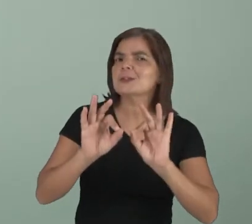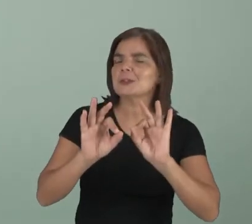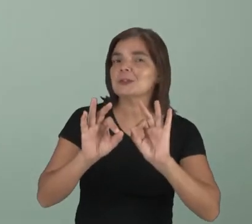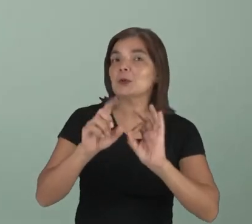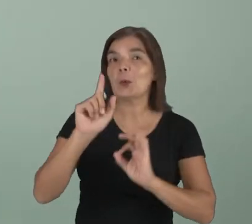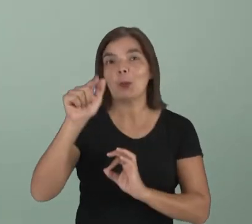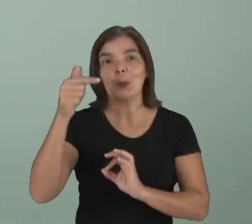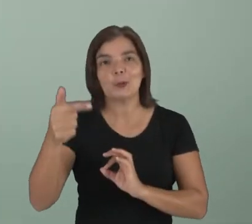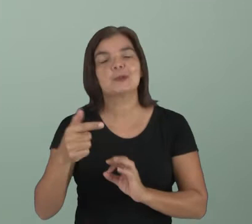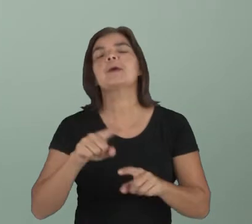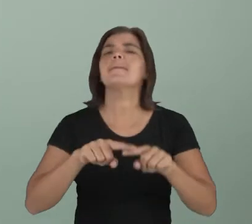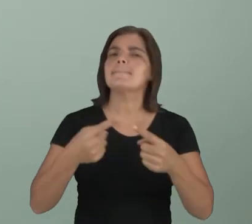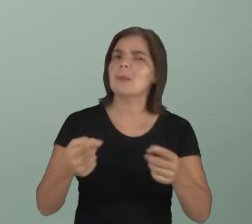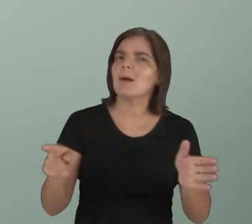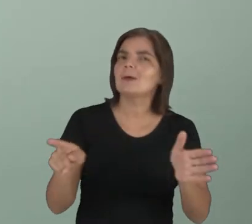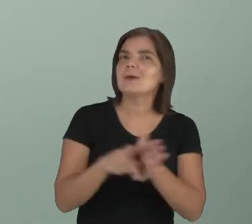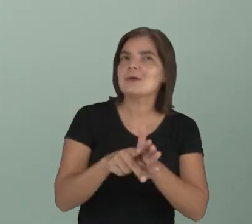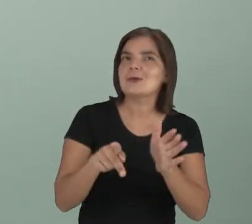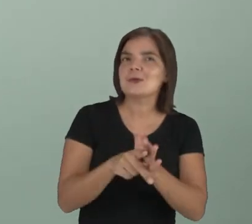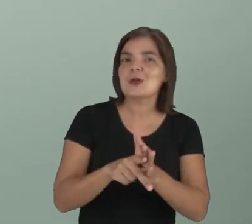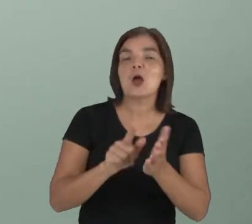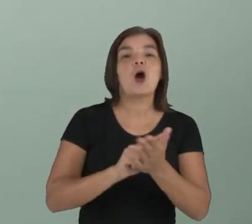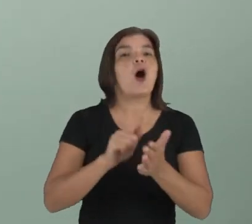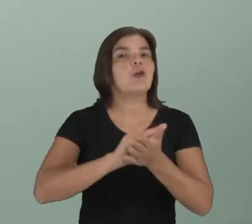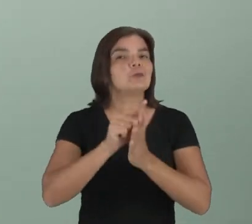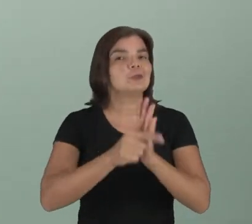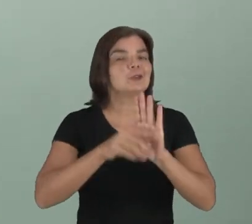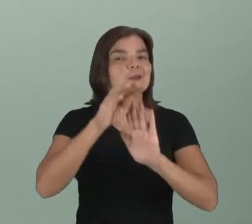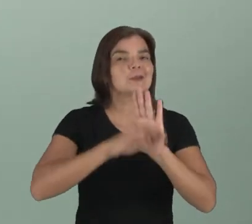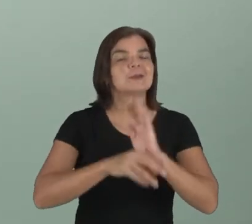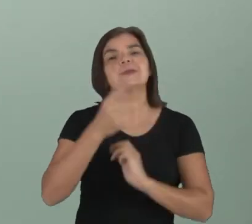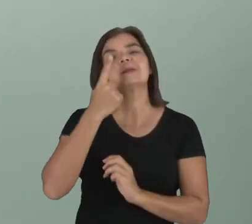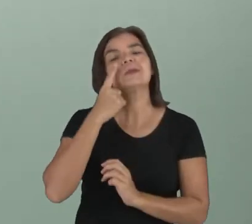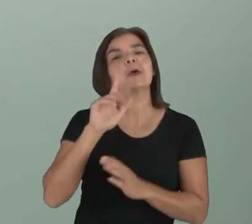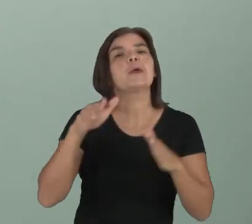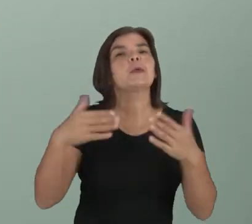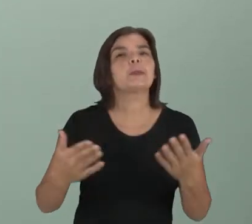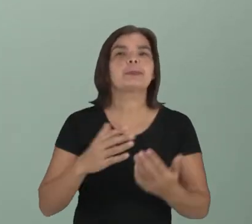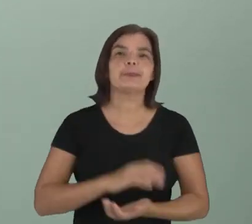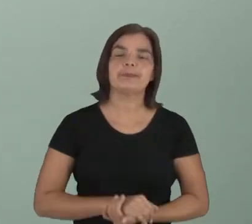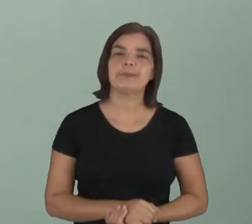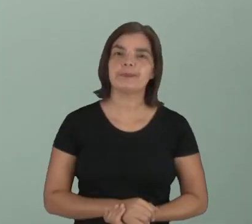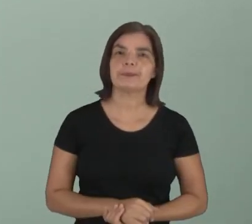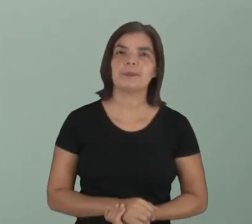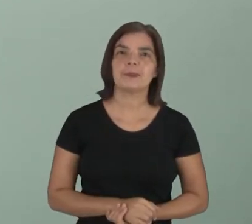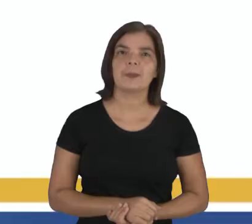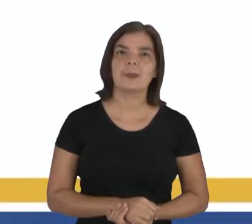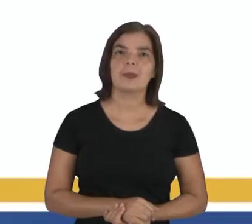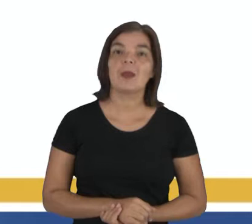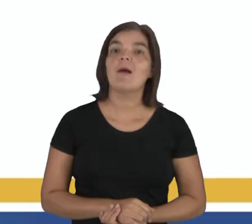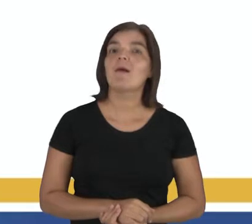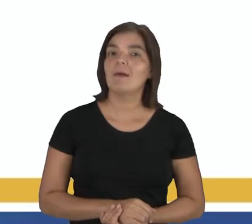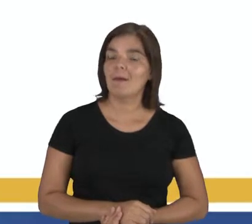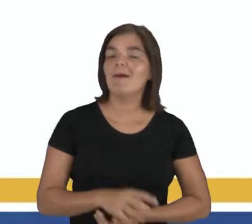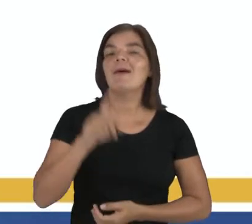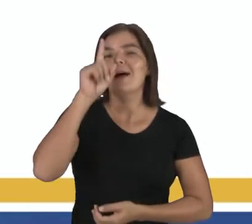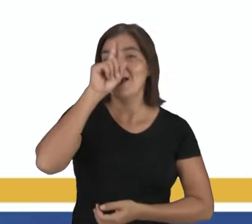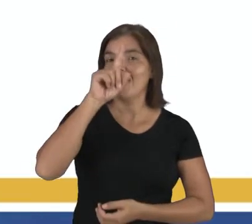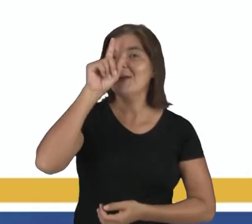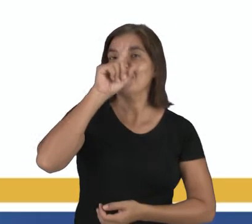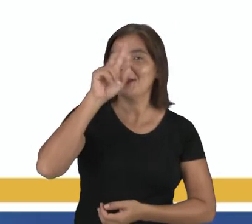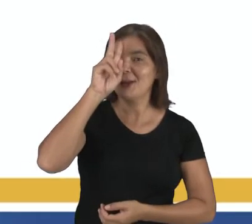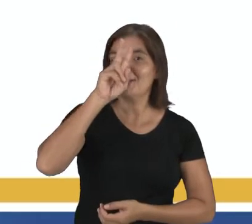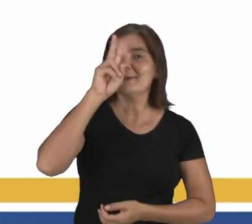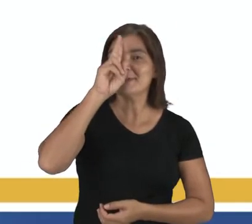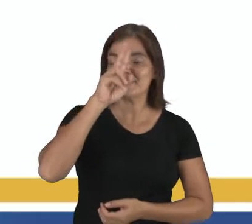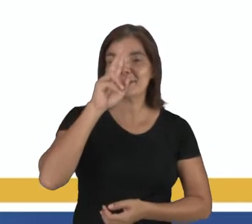não este, outros, mas que pertence a este gênero textual. Vamos ver qual é? Observe. É história